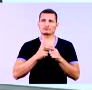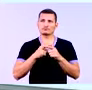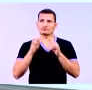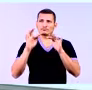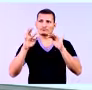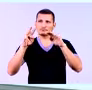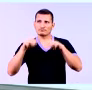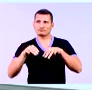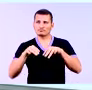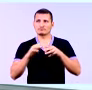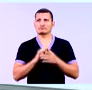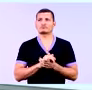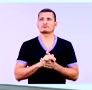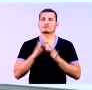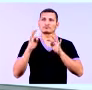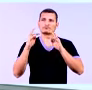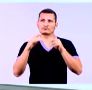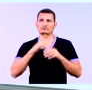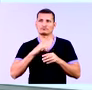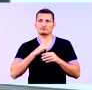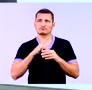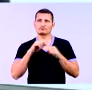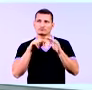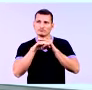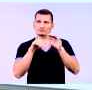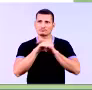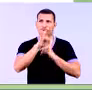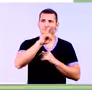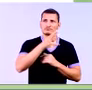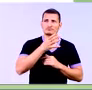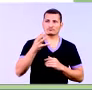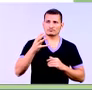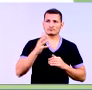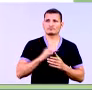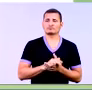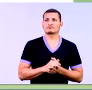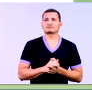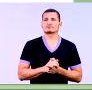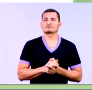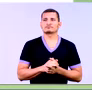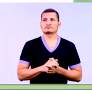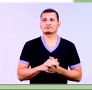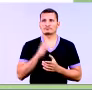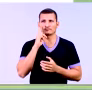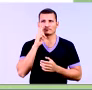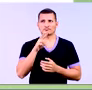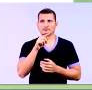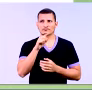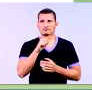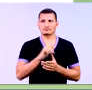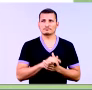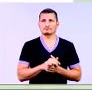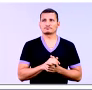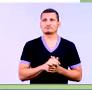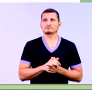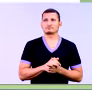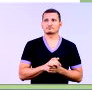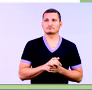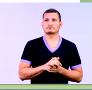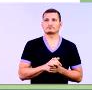ficarão permanentemente armazenados nas tabelas. Tá? Então veja, observem aqui, eu vou voltar um pouquinho, que